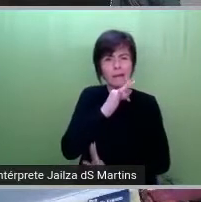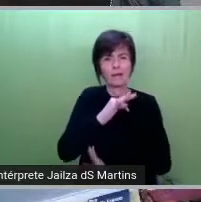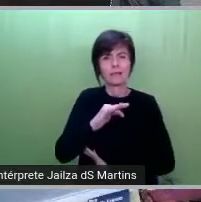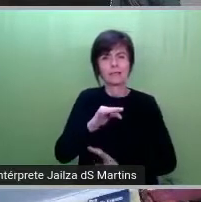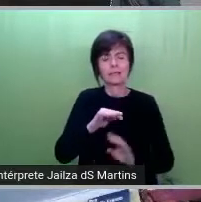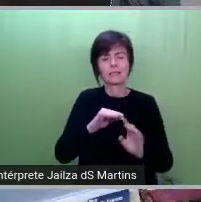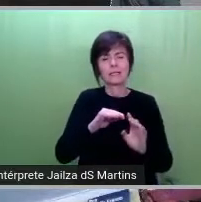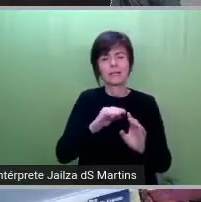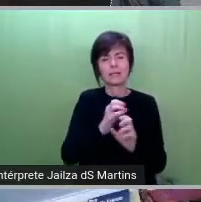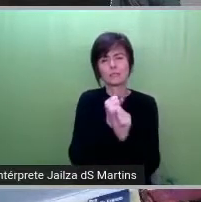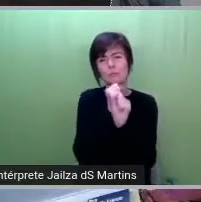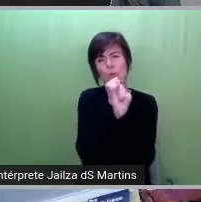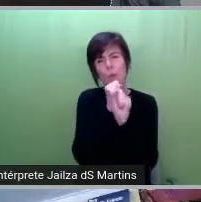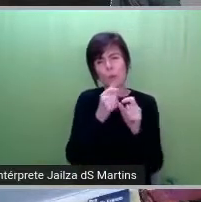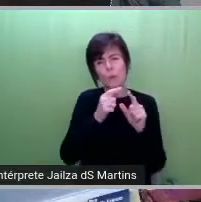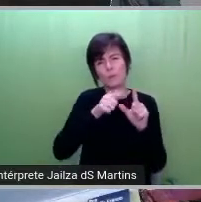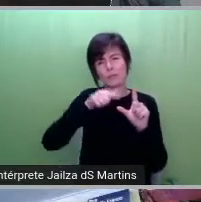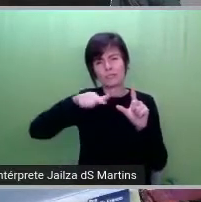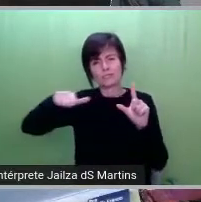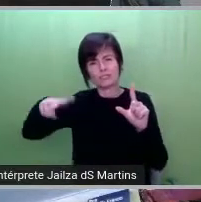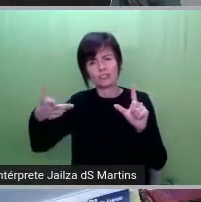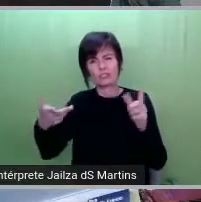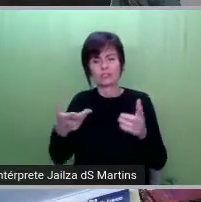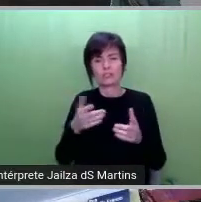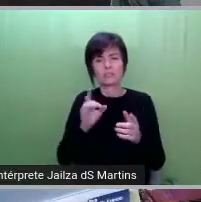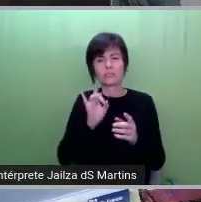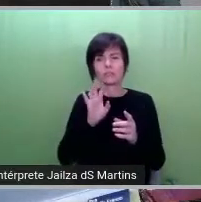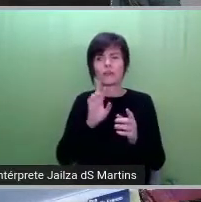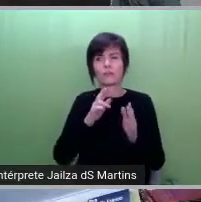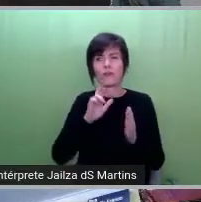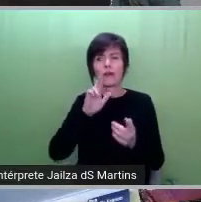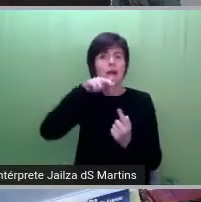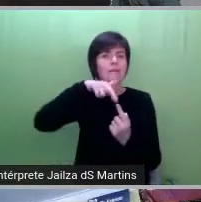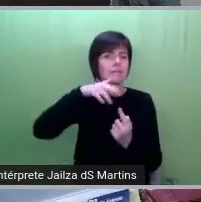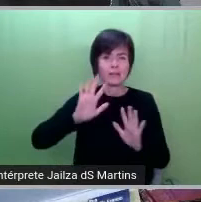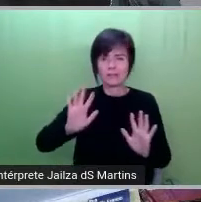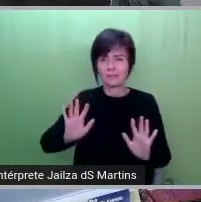estatísticos, que eu só vou fazer referência.